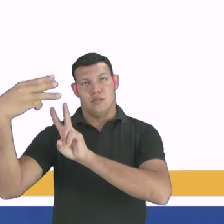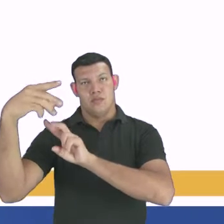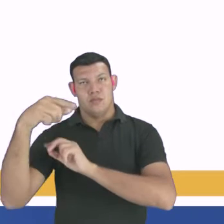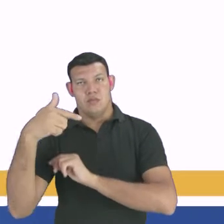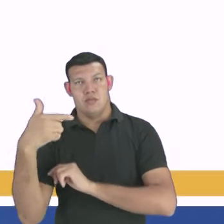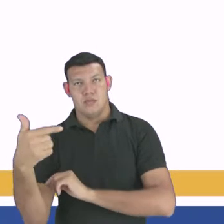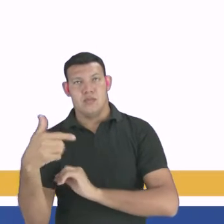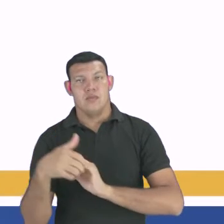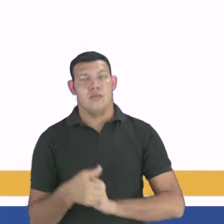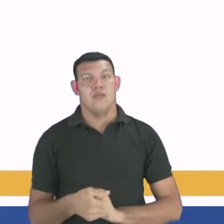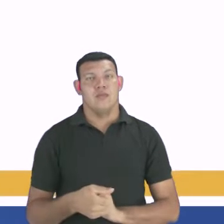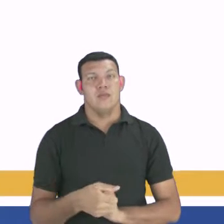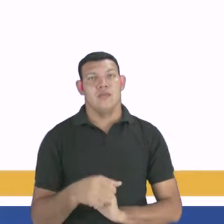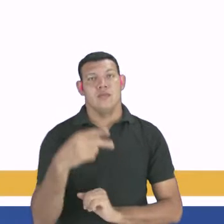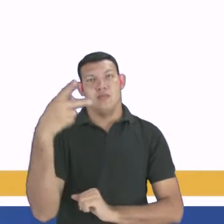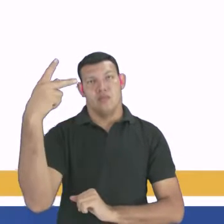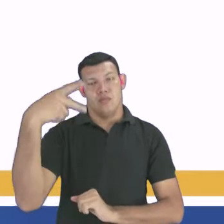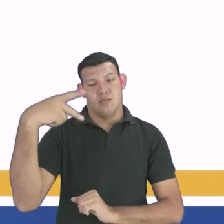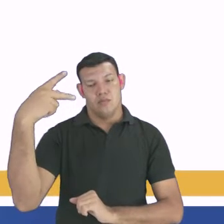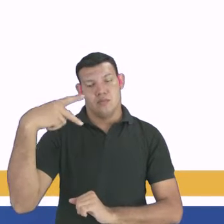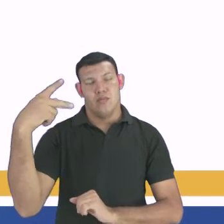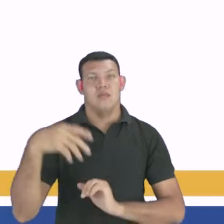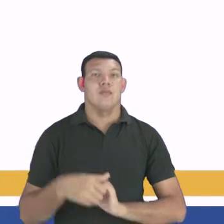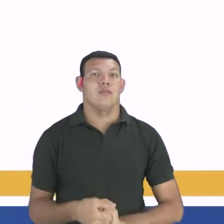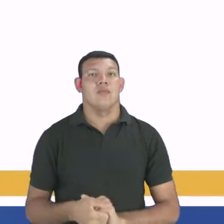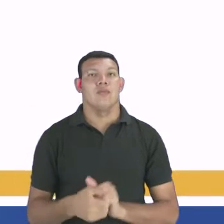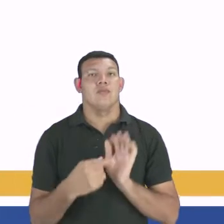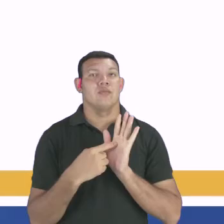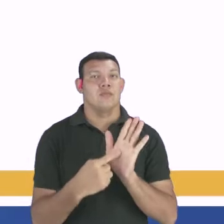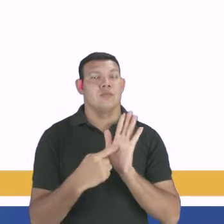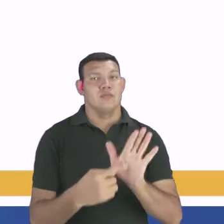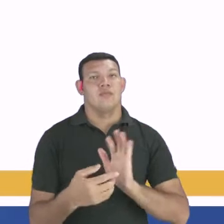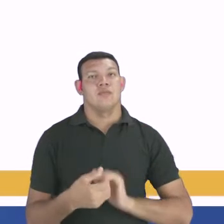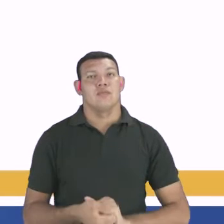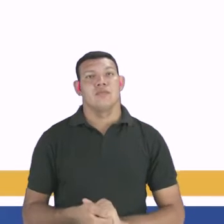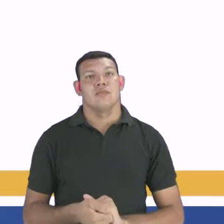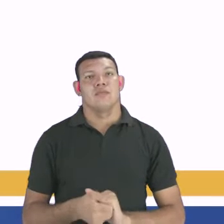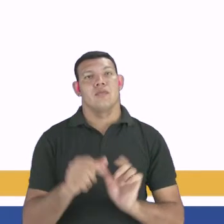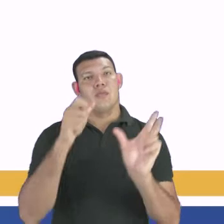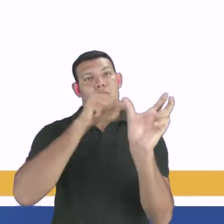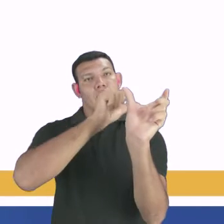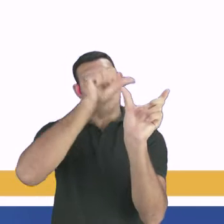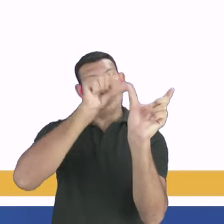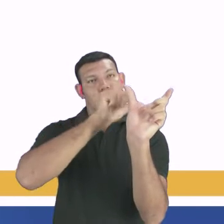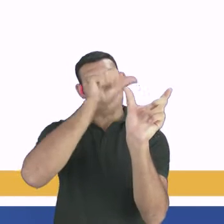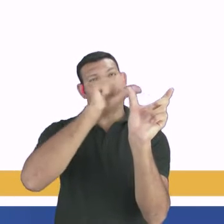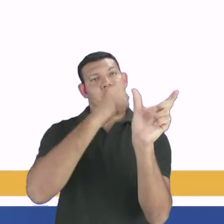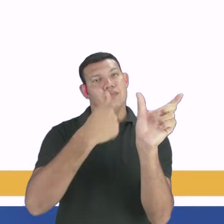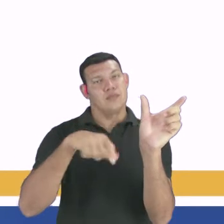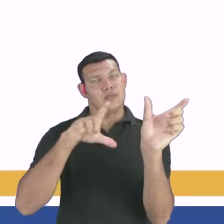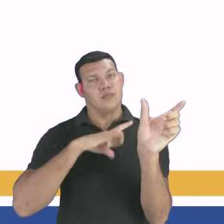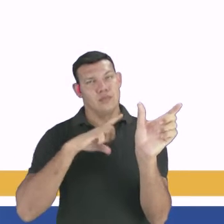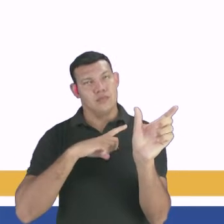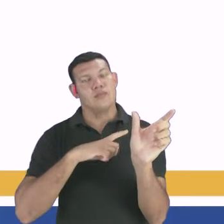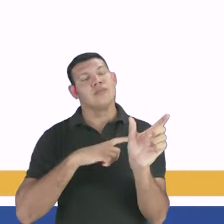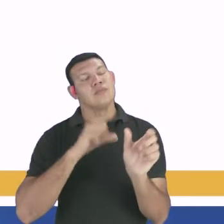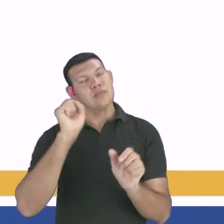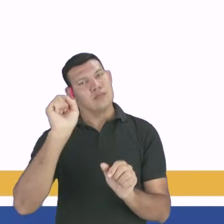diante dessas duas situações que elas apresentam variável apresentando